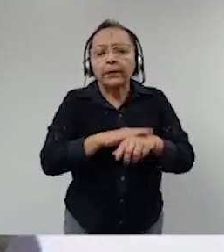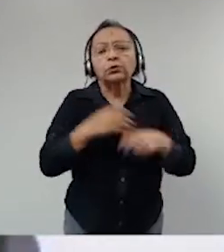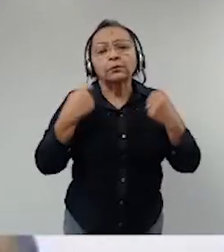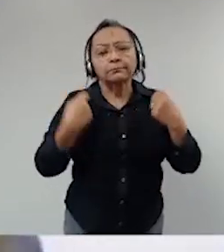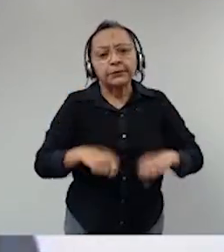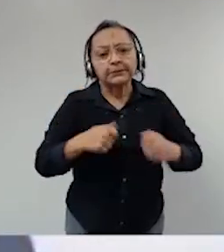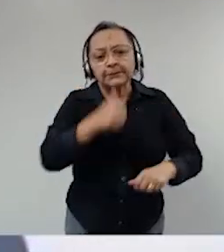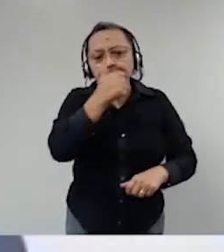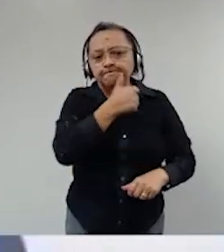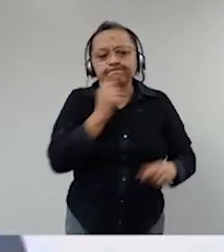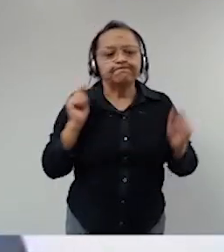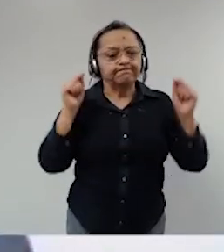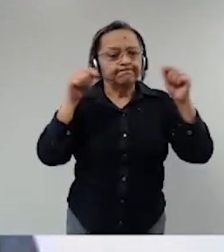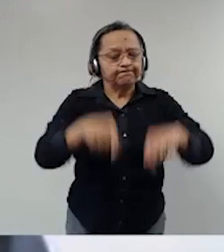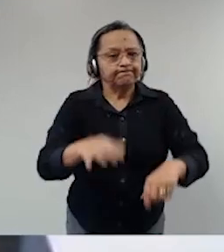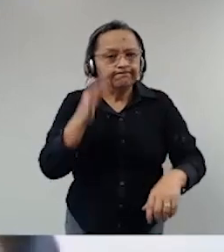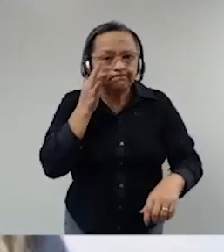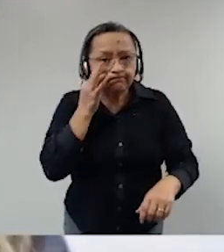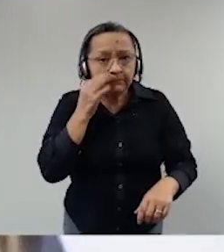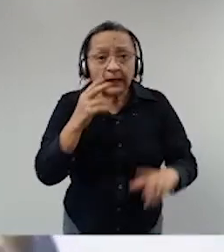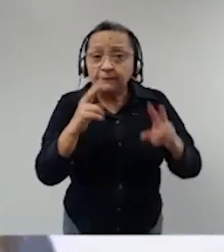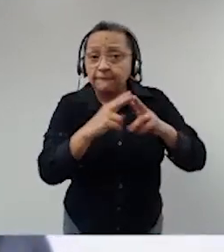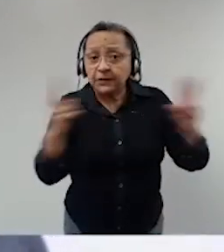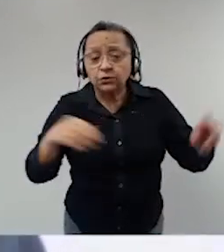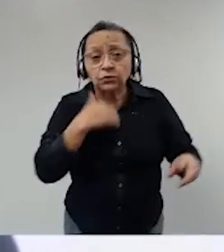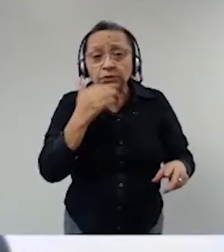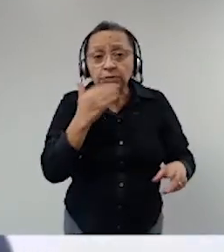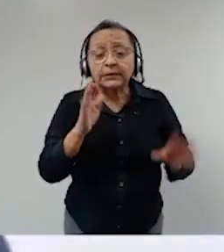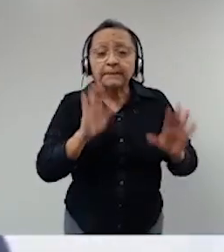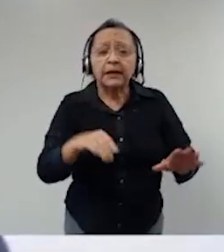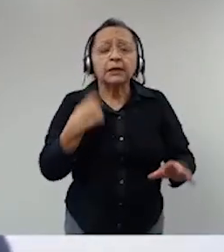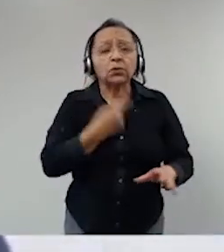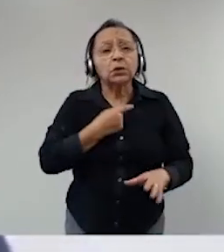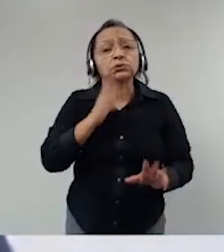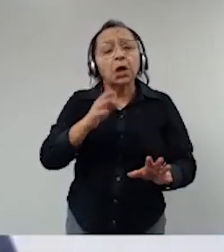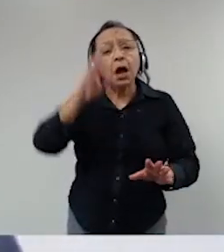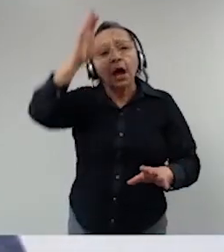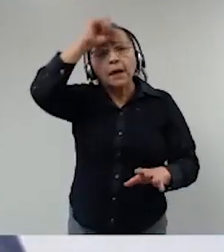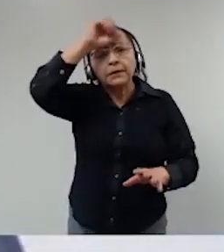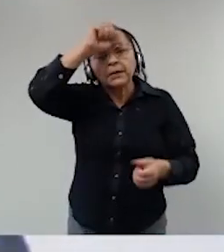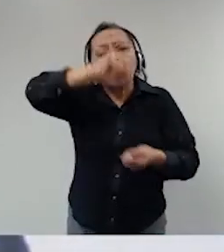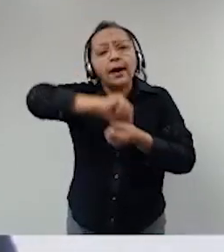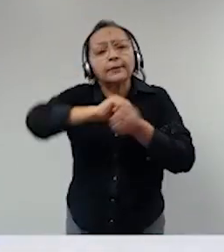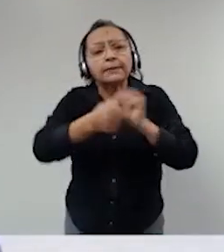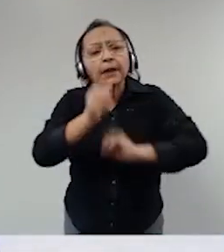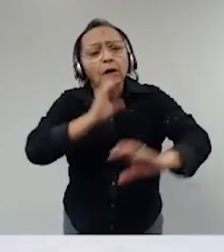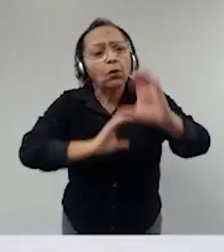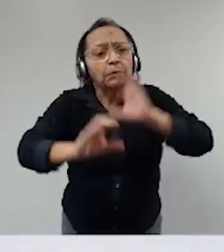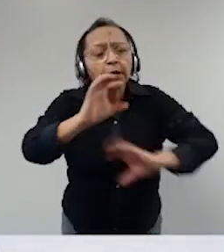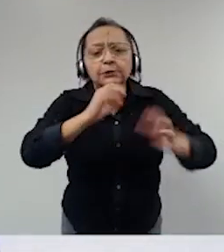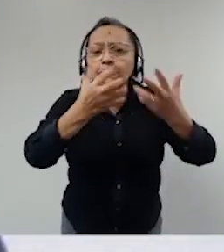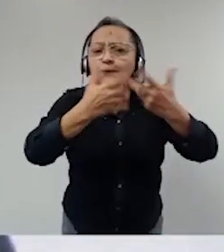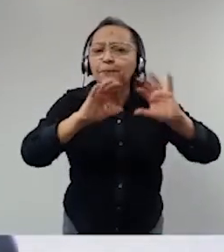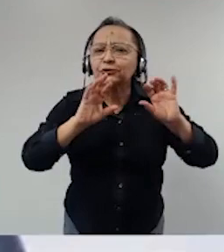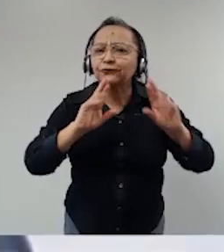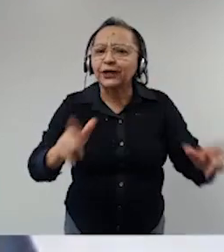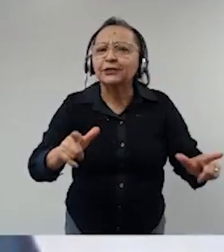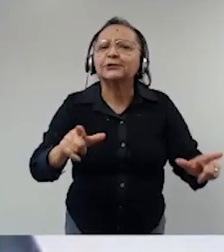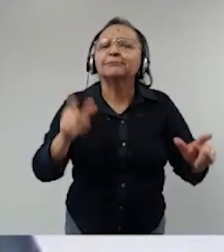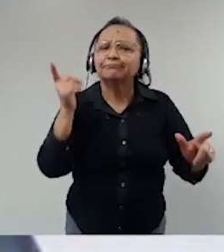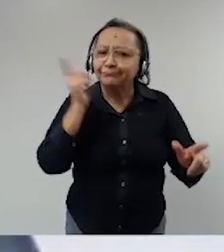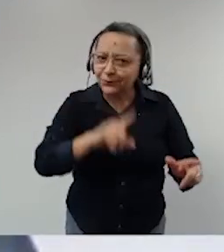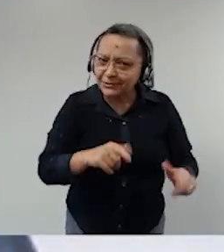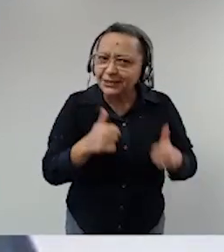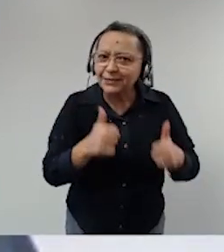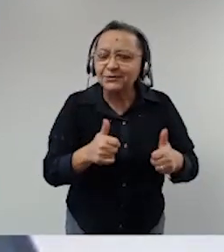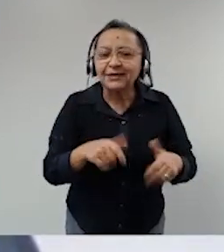necessário estar, não adianta realmente o vídeo, mas a gente aprendeu a se comunicar de outra forma e tem dado muito certo.